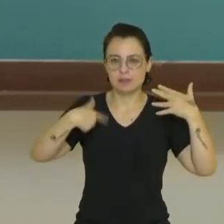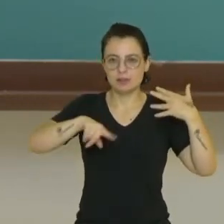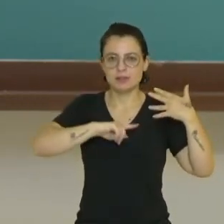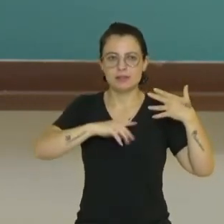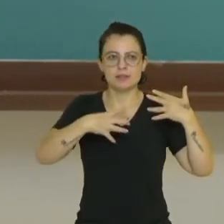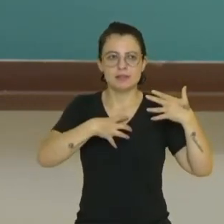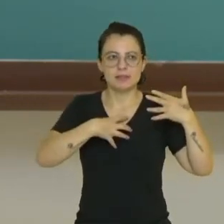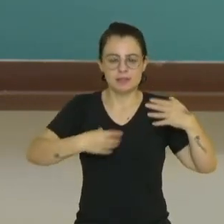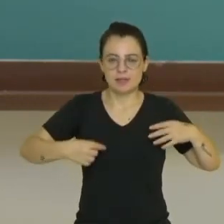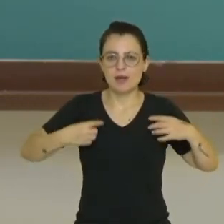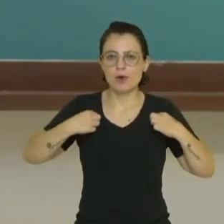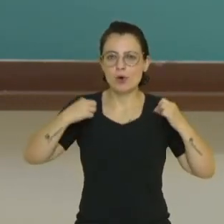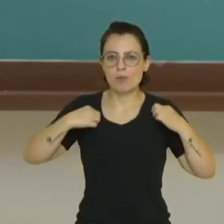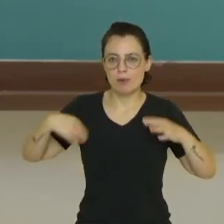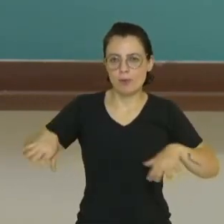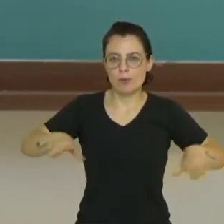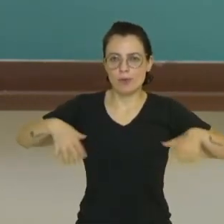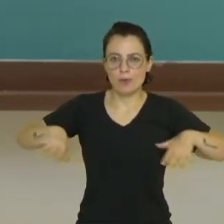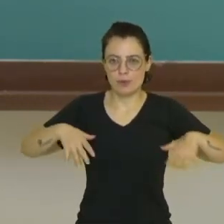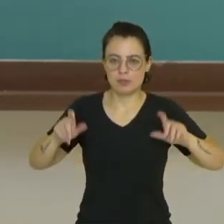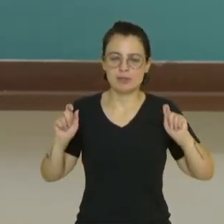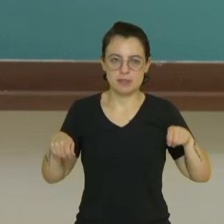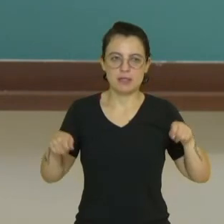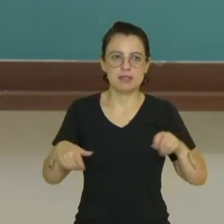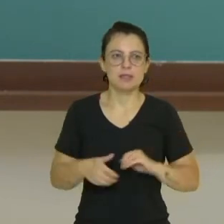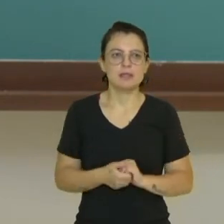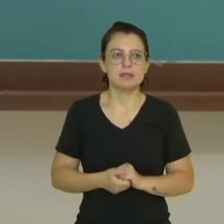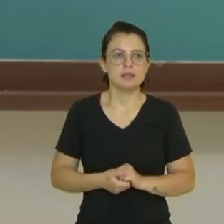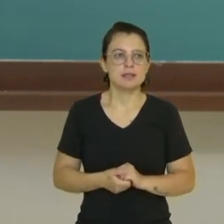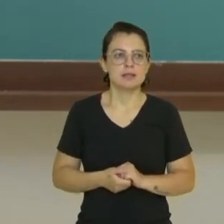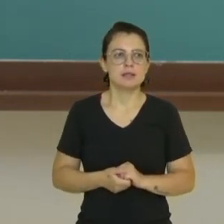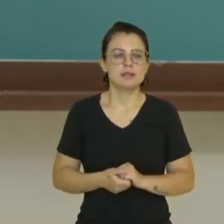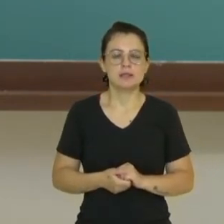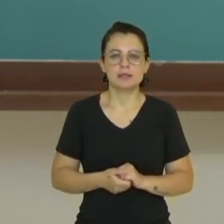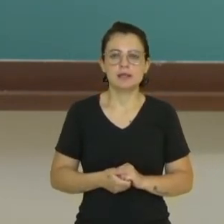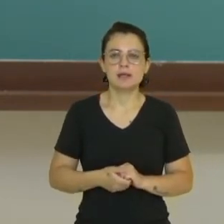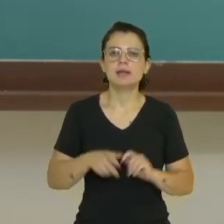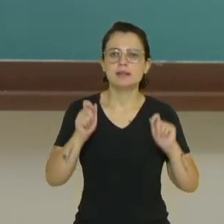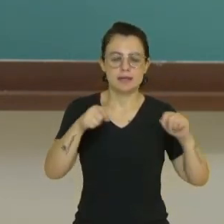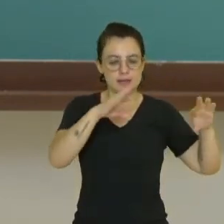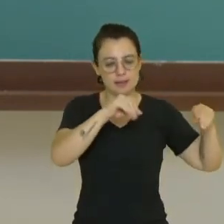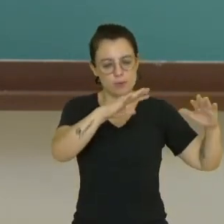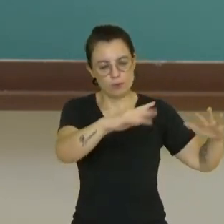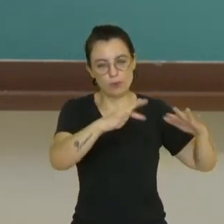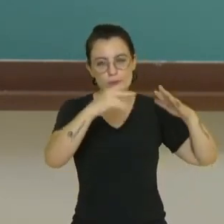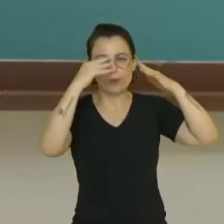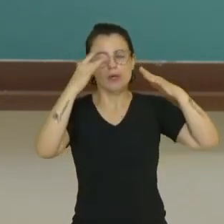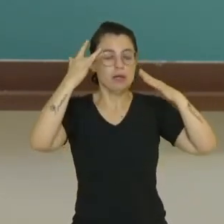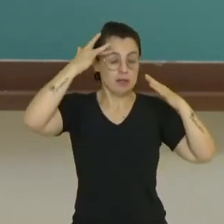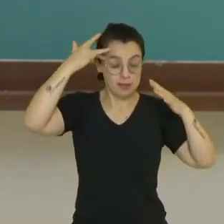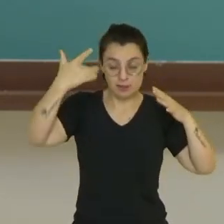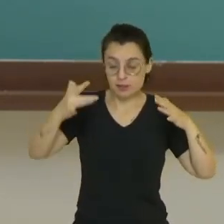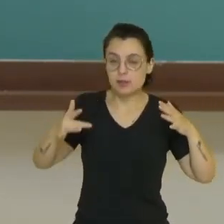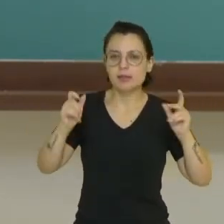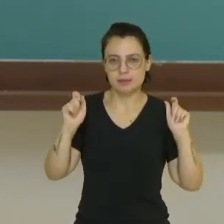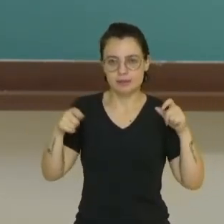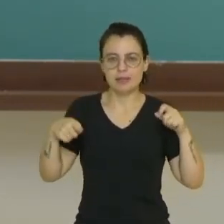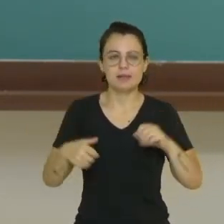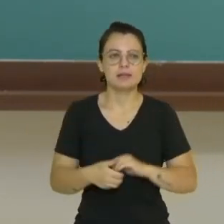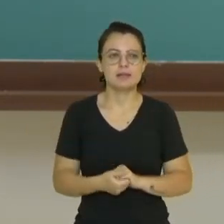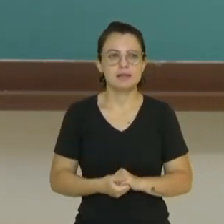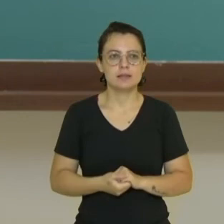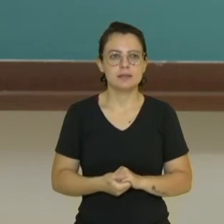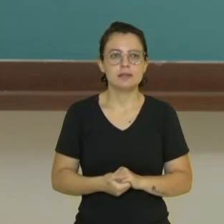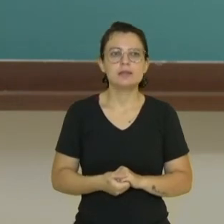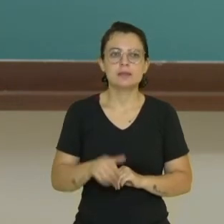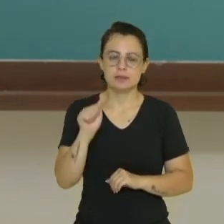minha roupa balançar. Pode trazer um pouquinho, por exemplo, de terra, de areia e cair os ciscos nos meus olhos. Eu sei